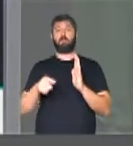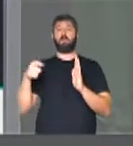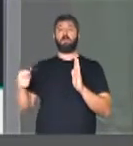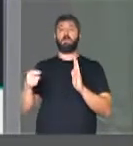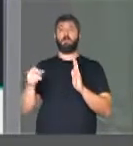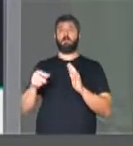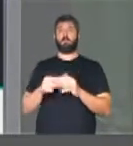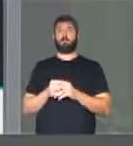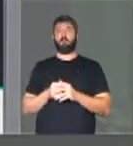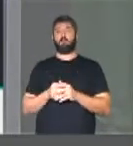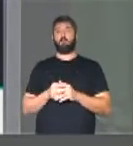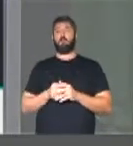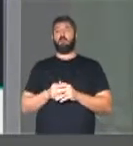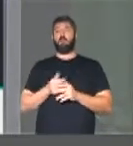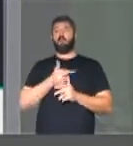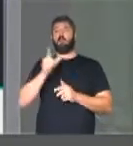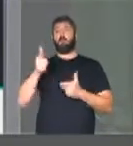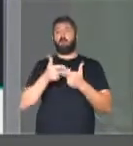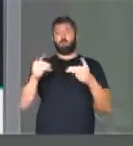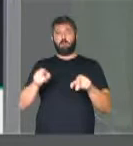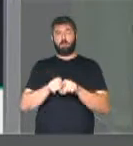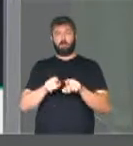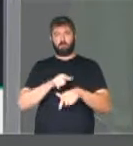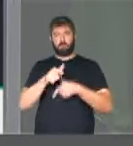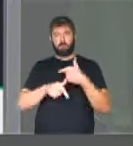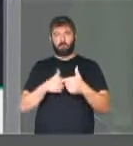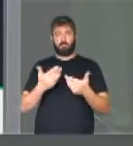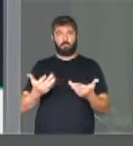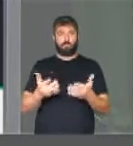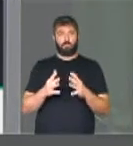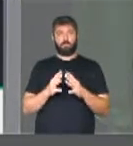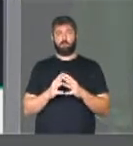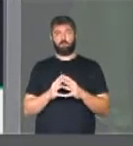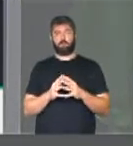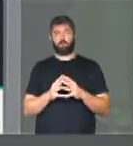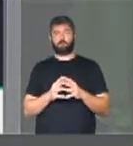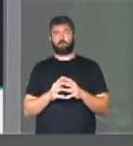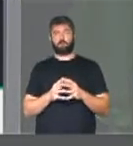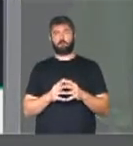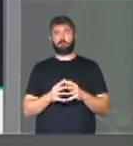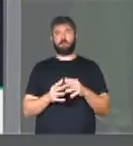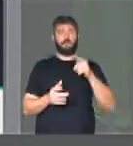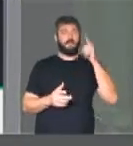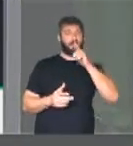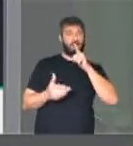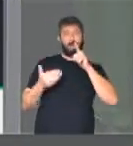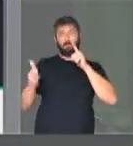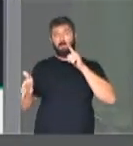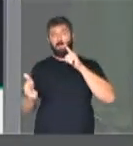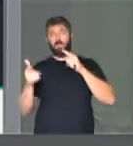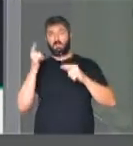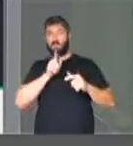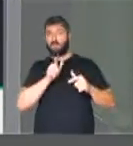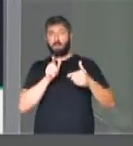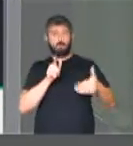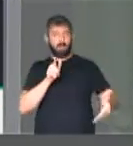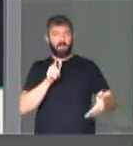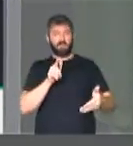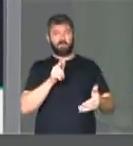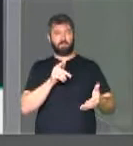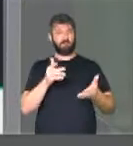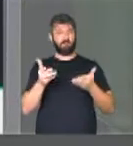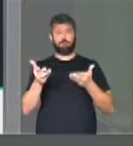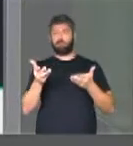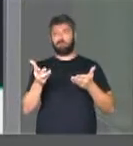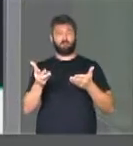perderia em favor de outras atividades. Então, acaba sendo um ganho e perde que, digamos, de um